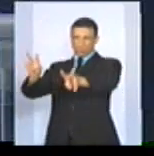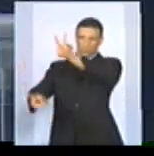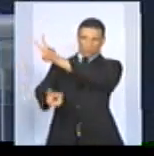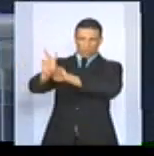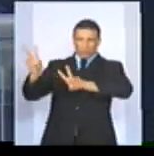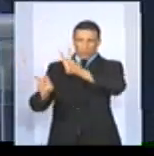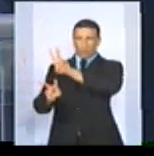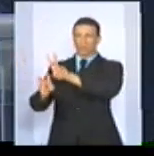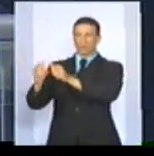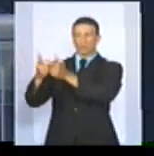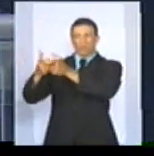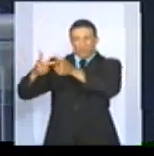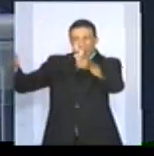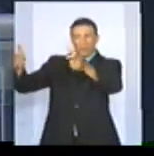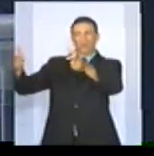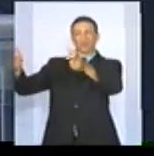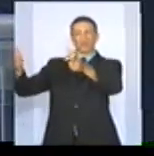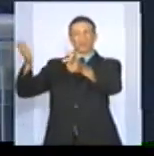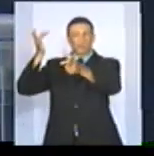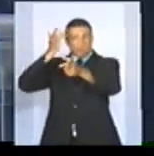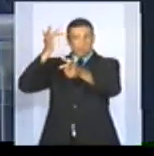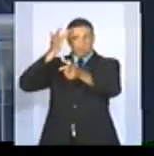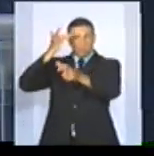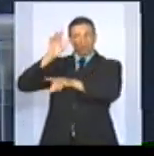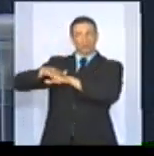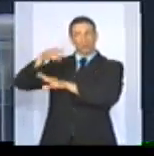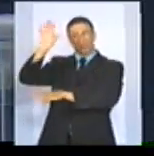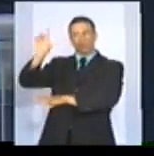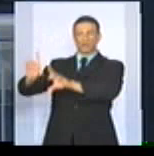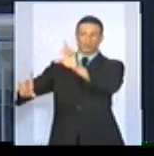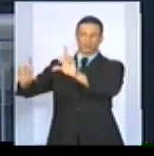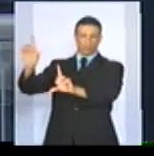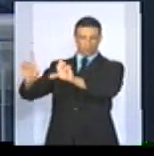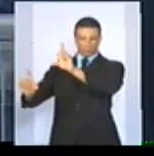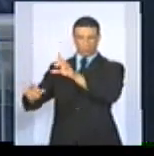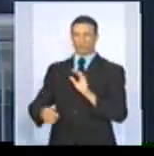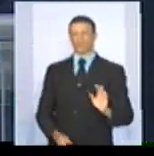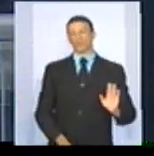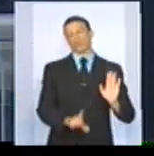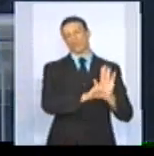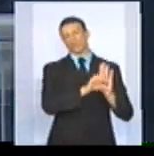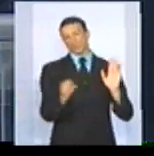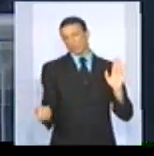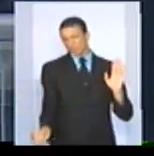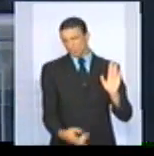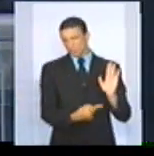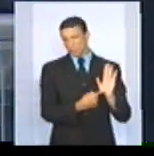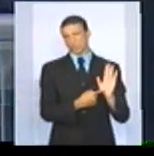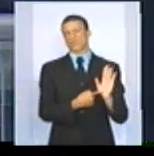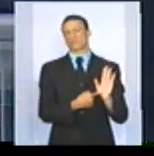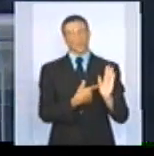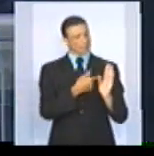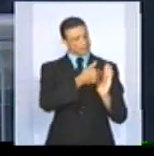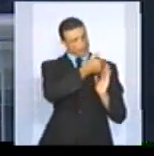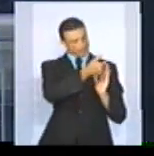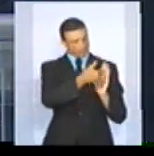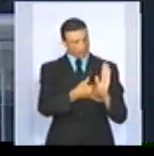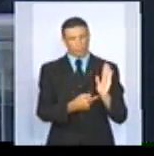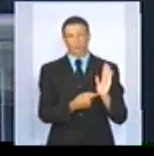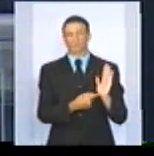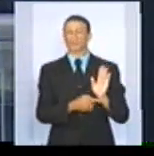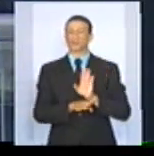e massivamente feito através da televisão. A nova lei do serviço de acesso condicionado nos traz aos